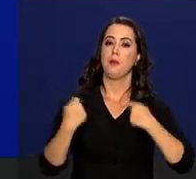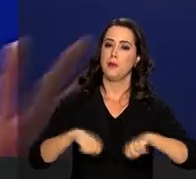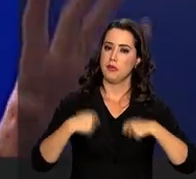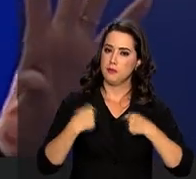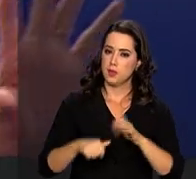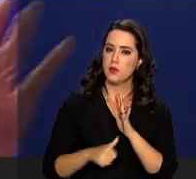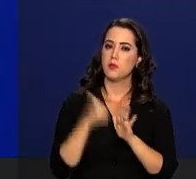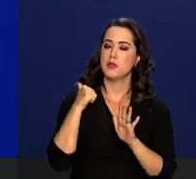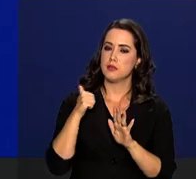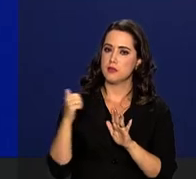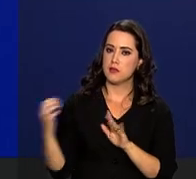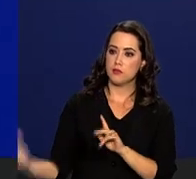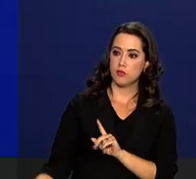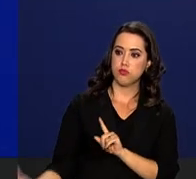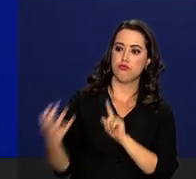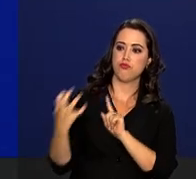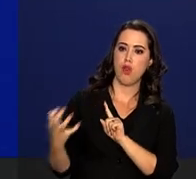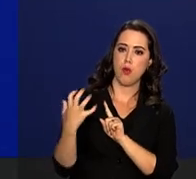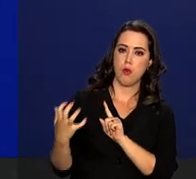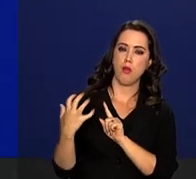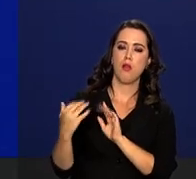de uma provocação, dona Dalva.